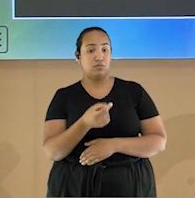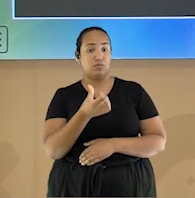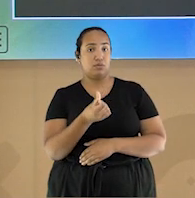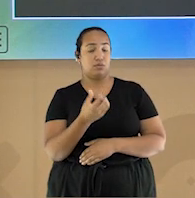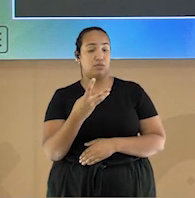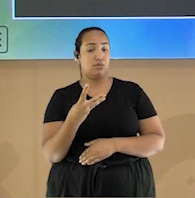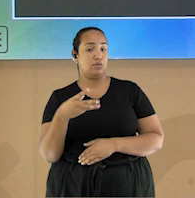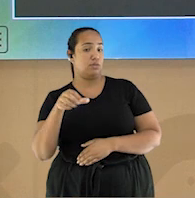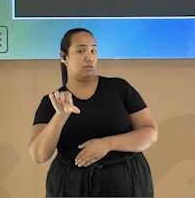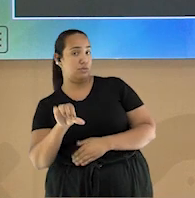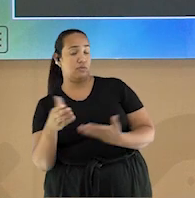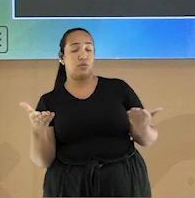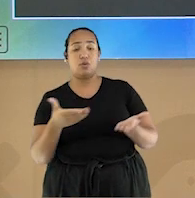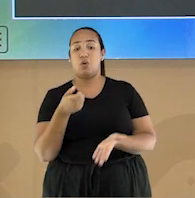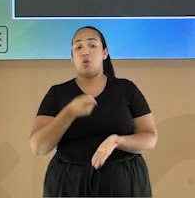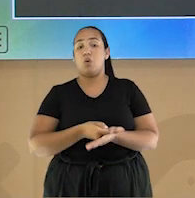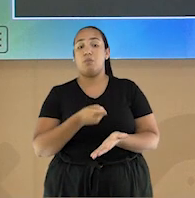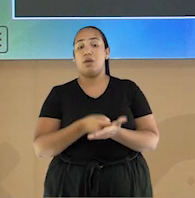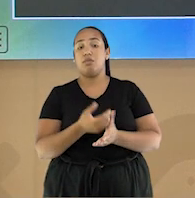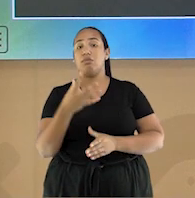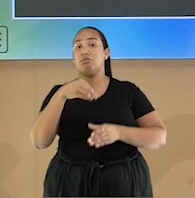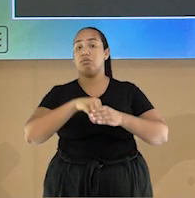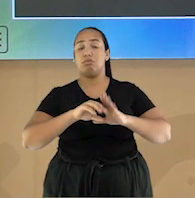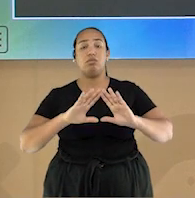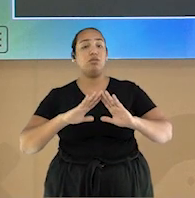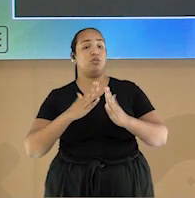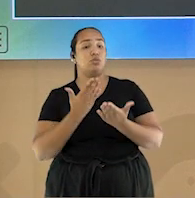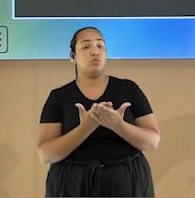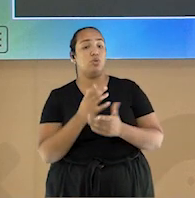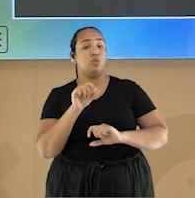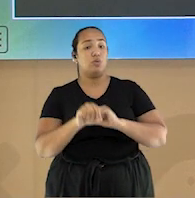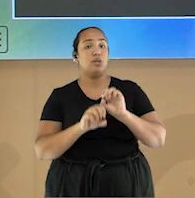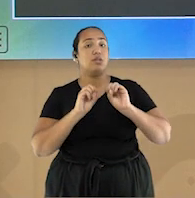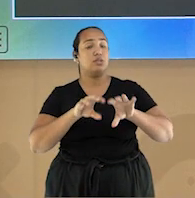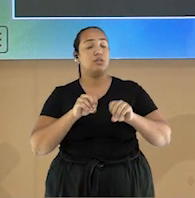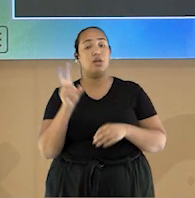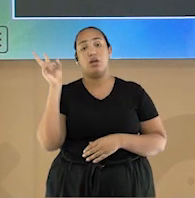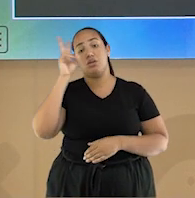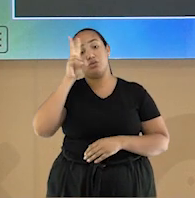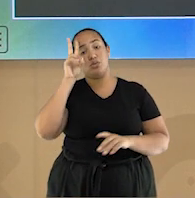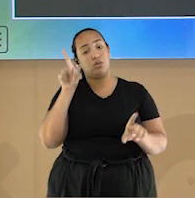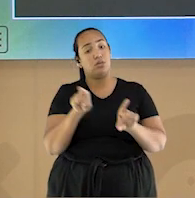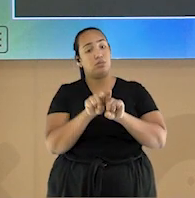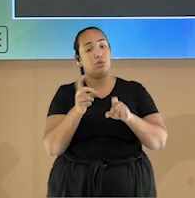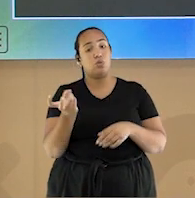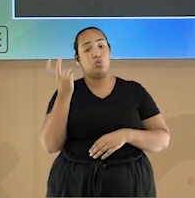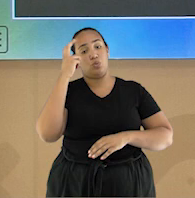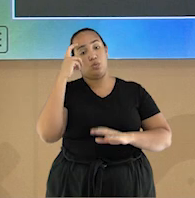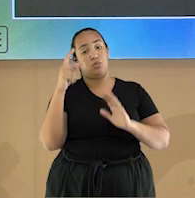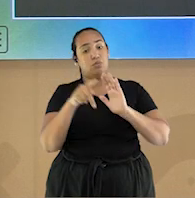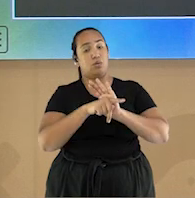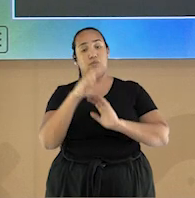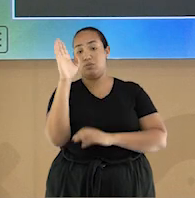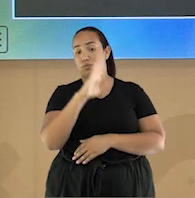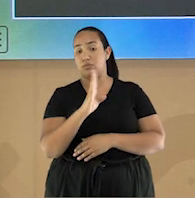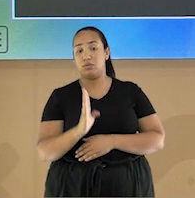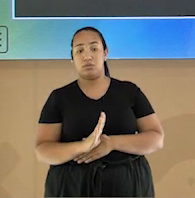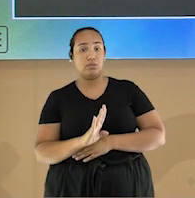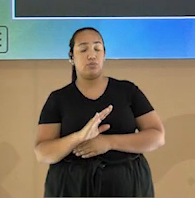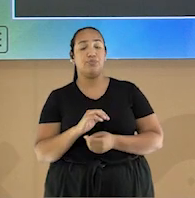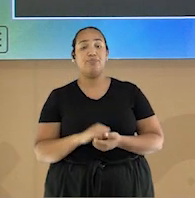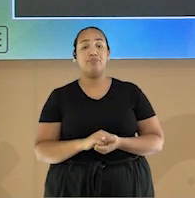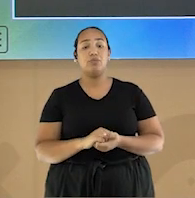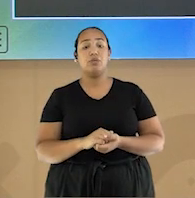10.639 tornou obrigatório nas escolas brasileiras o ensino da história e cultura afro-brasileira. Quando ela entrou em